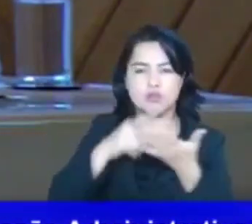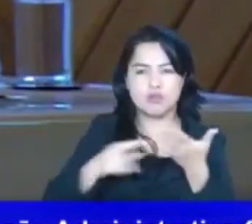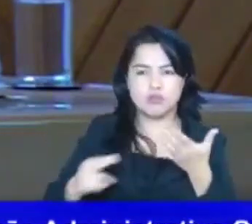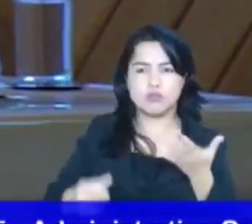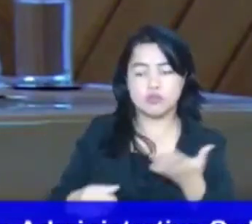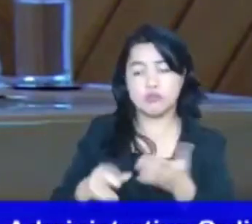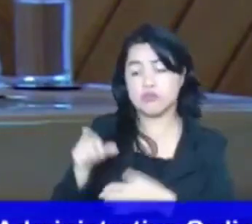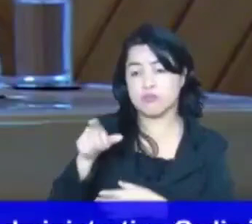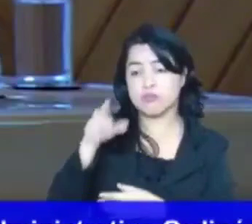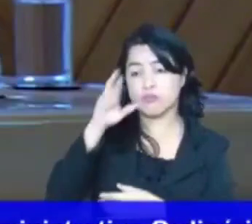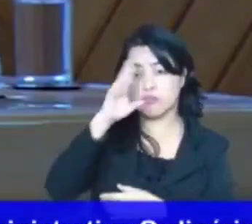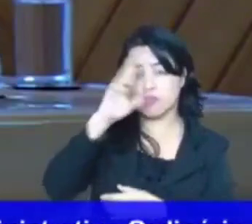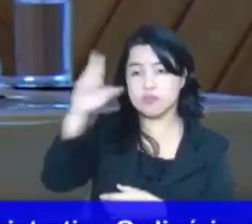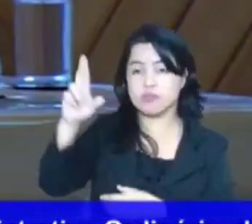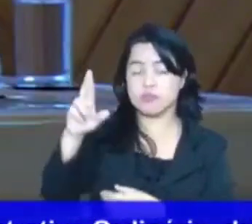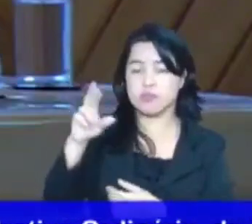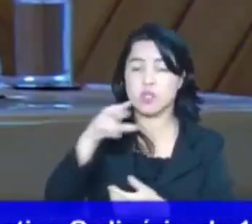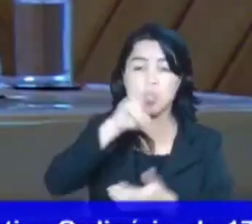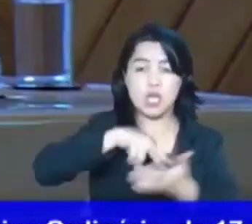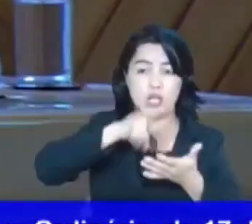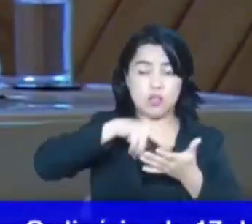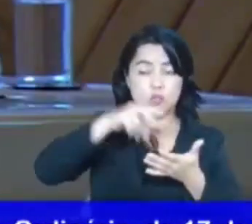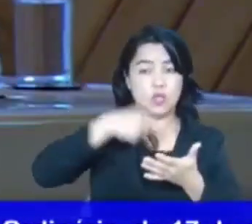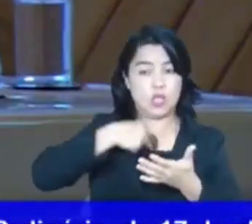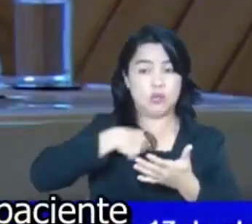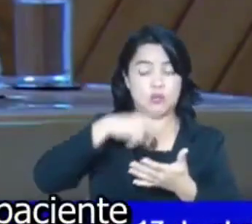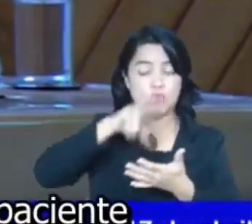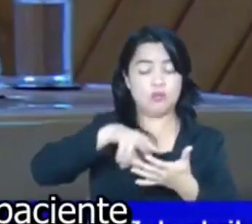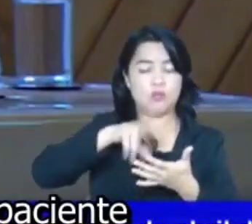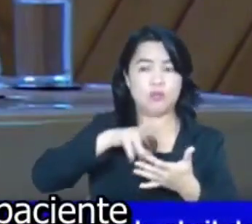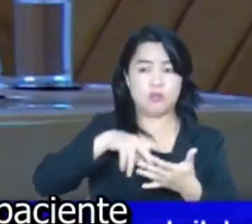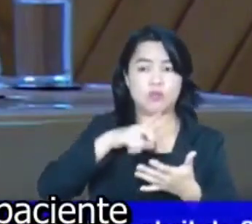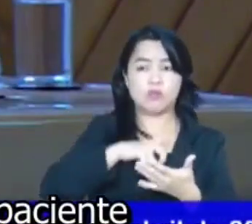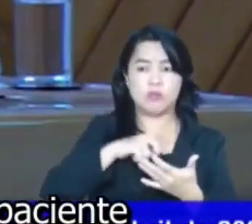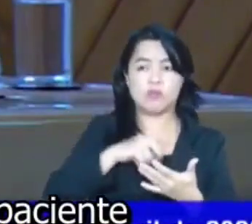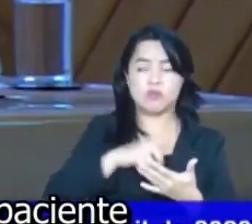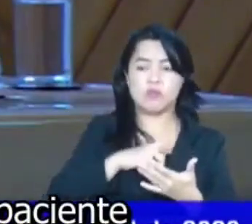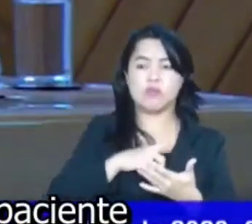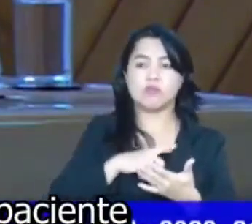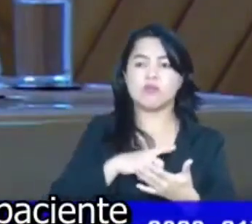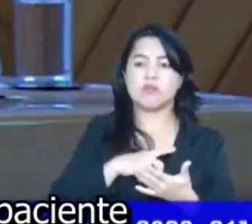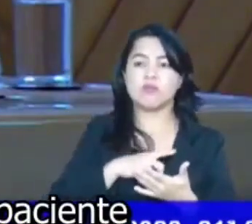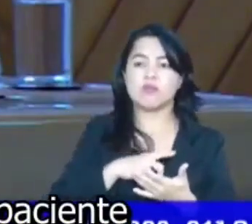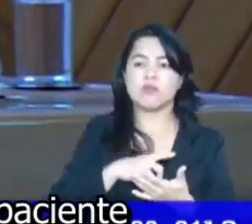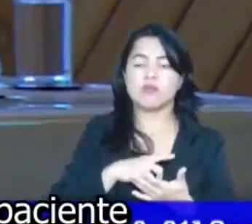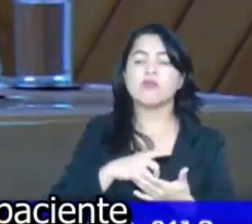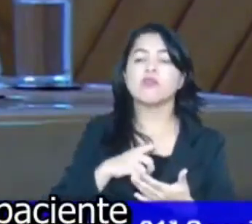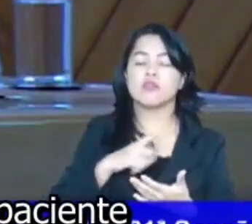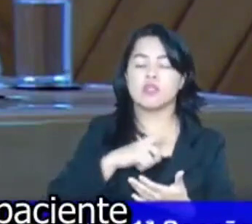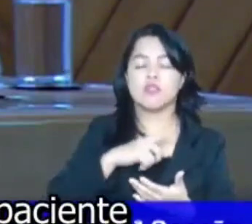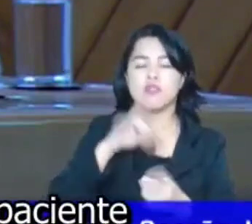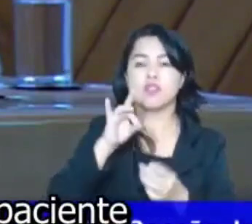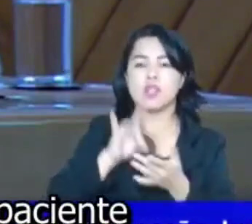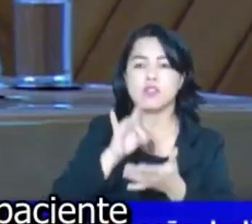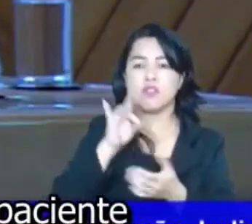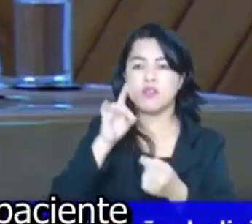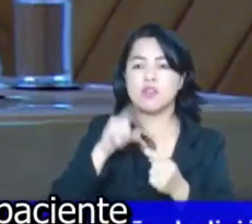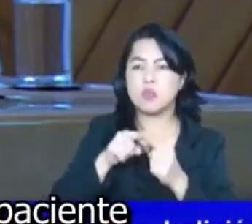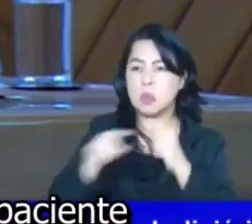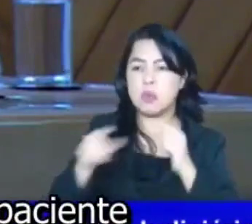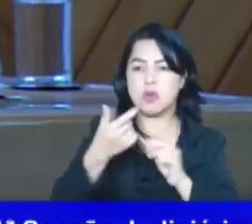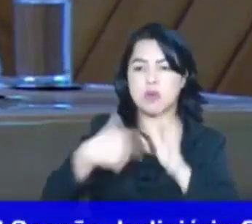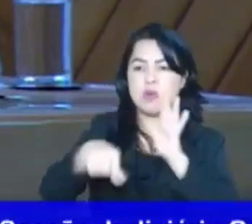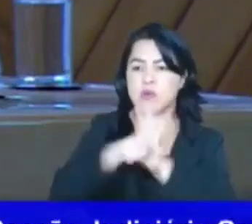Excelência, pela leitura que eu fiz, há existência de descrição de fato criminoso imputado